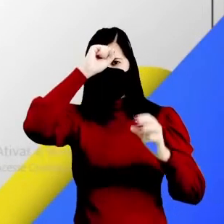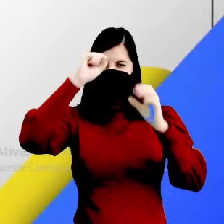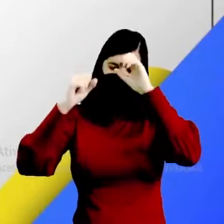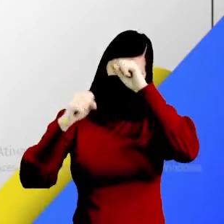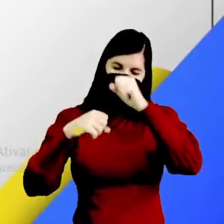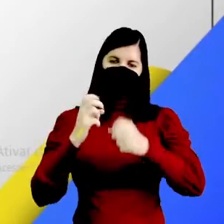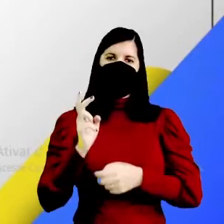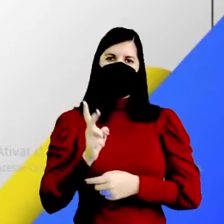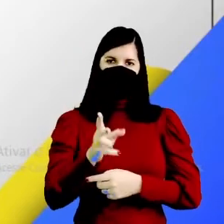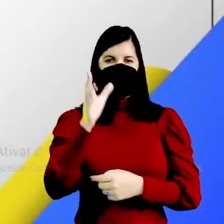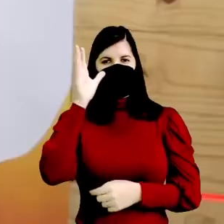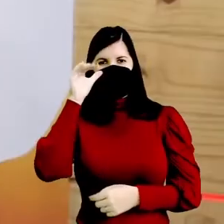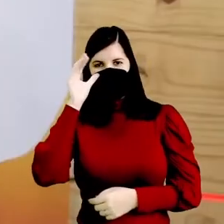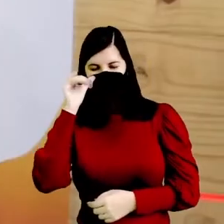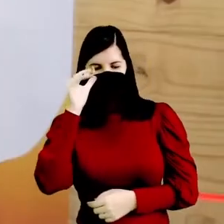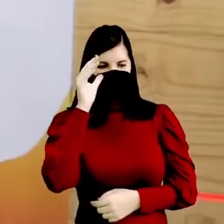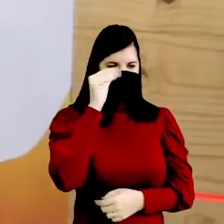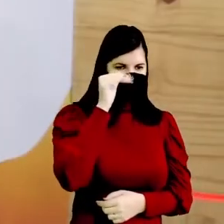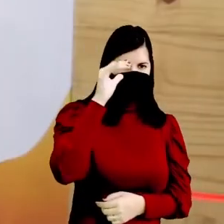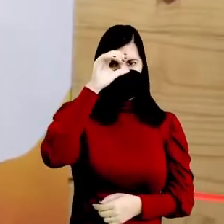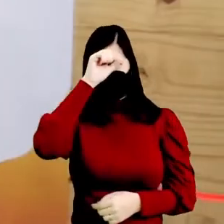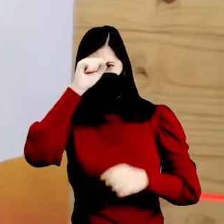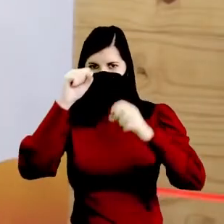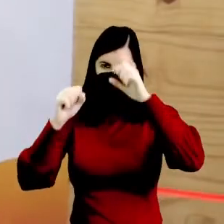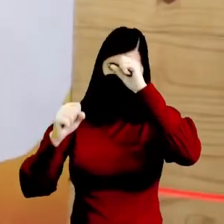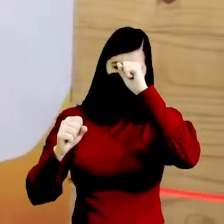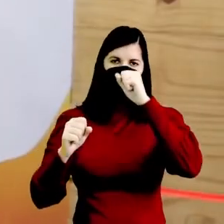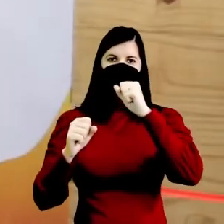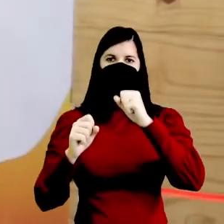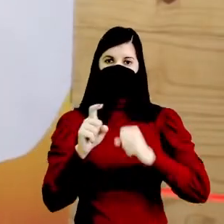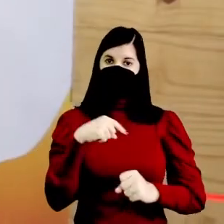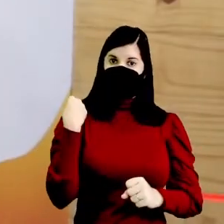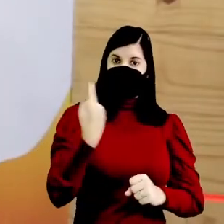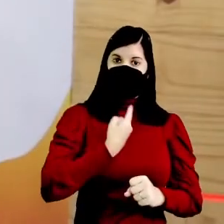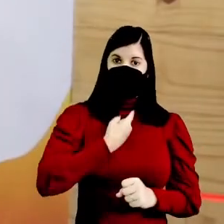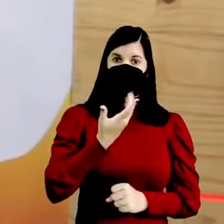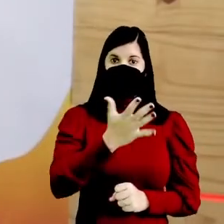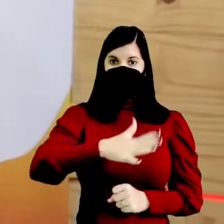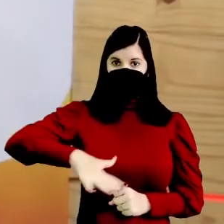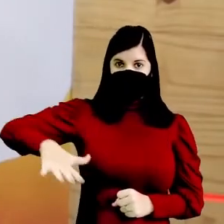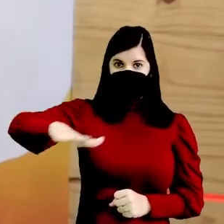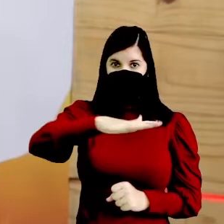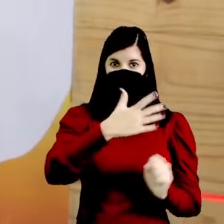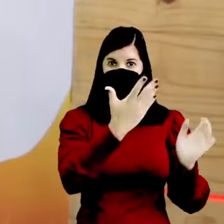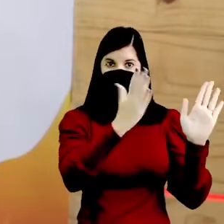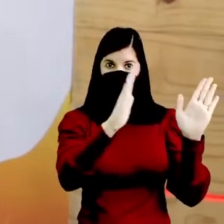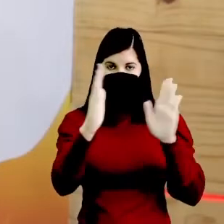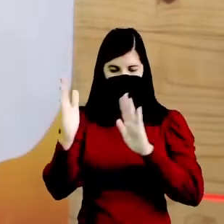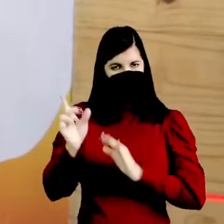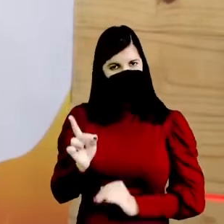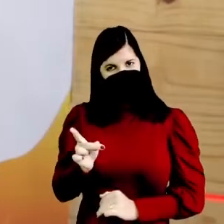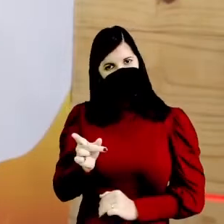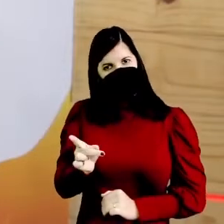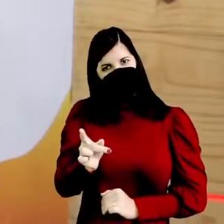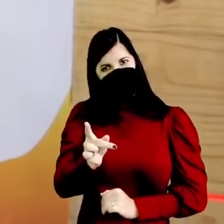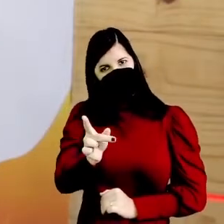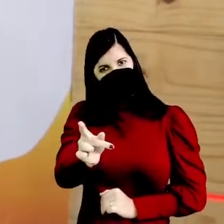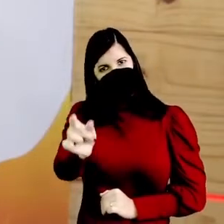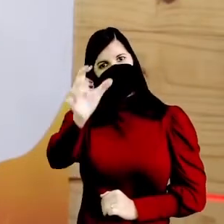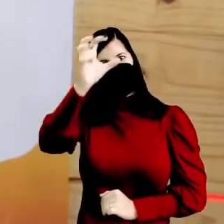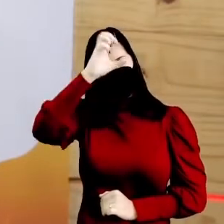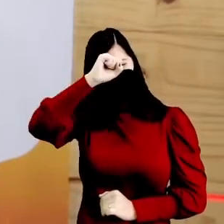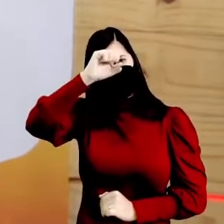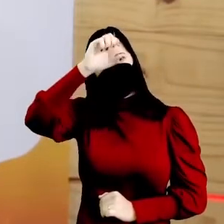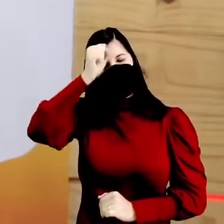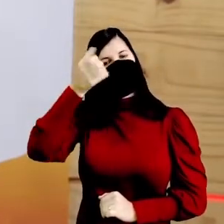ali sempre curioso, você sempre quer aprender. Gente, a gente da área de biblioteconomia tem que ser eternamente aprendiz. A gente realmente tem que correr atrás. A